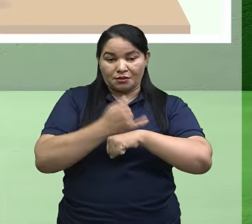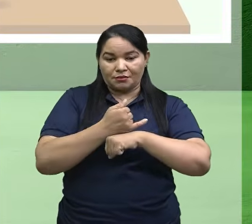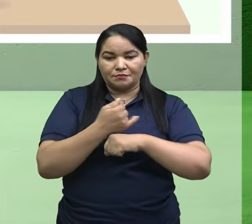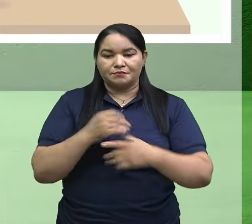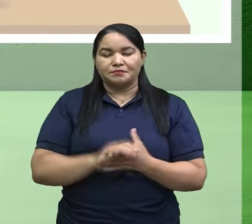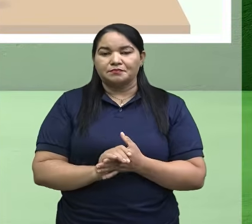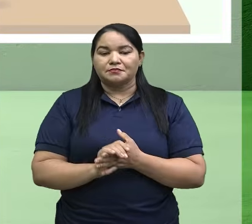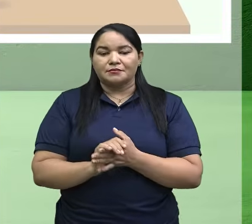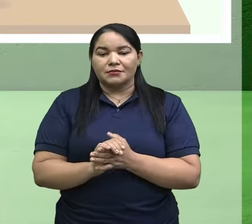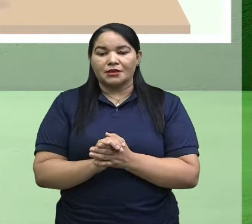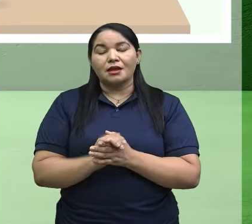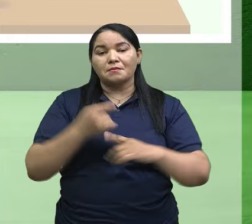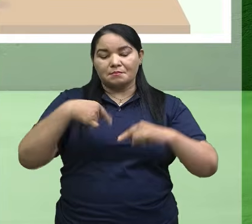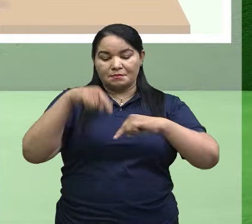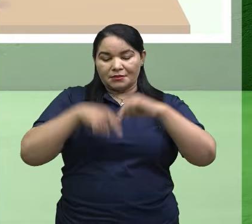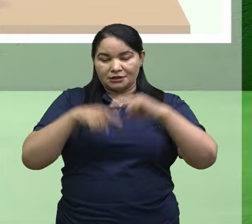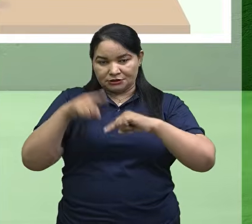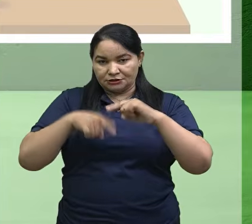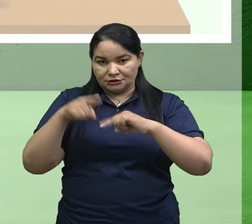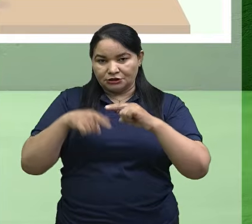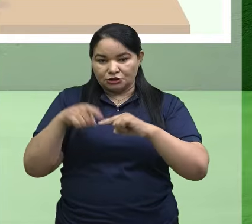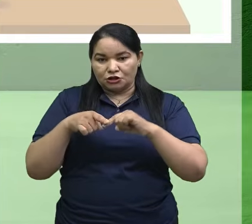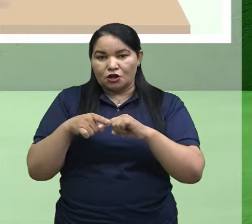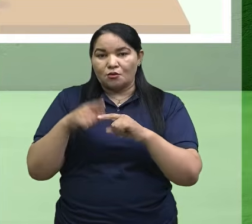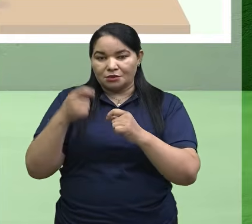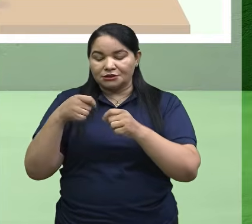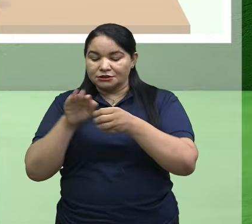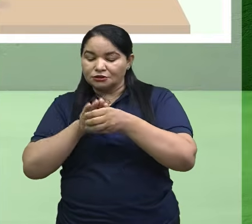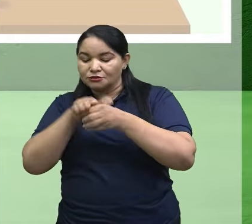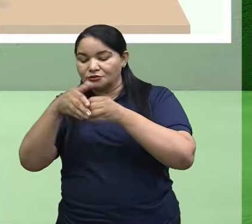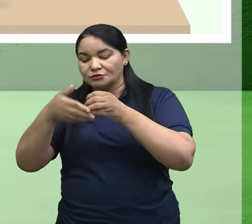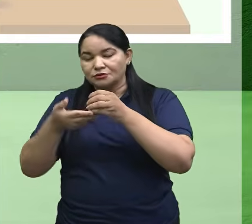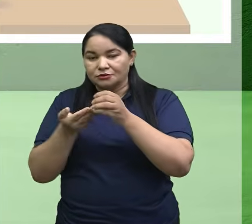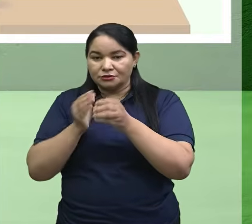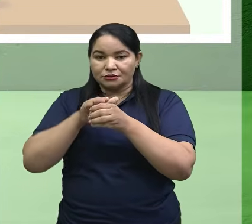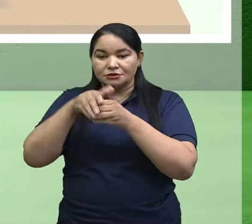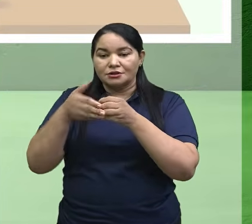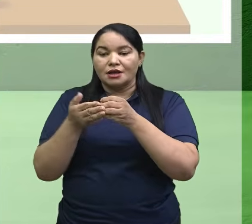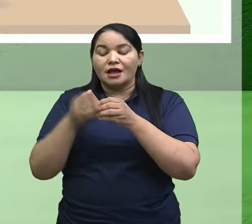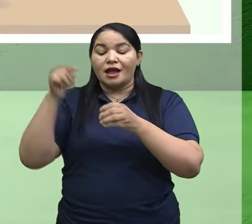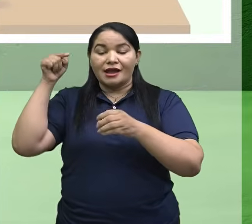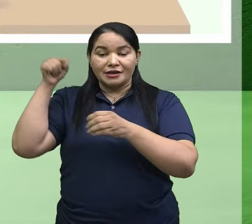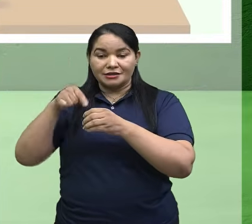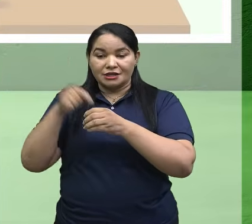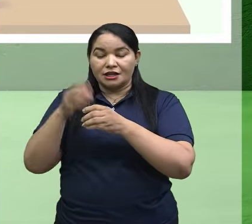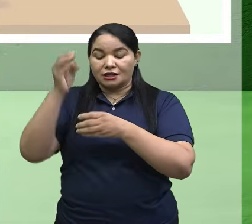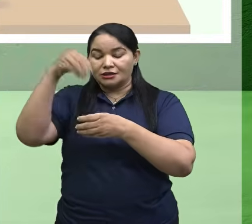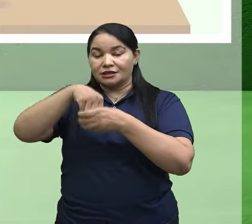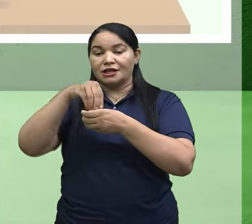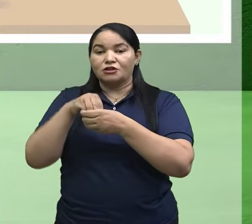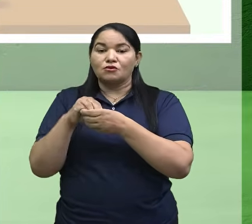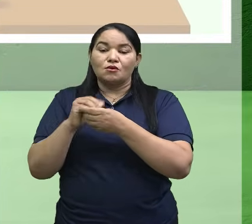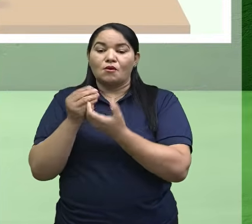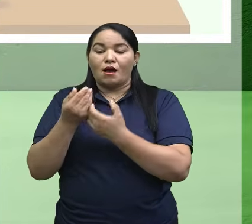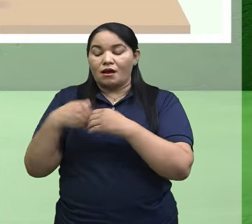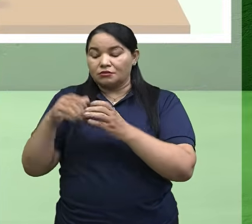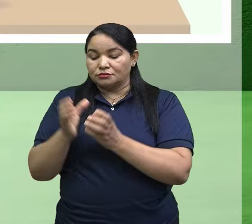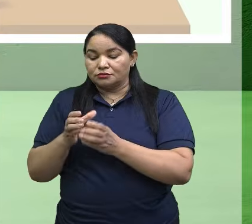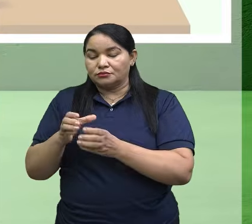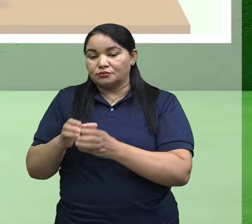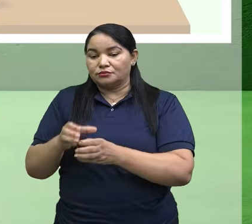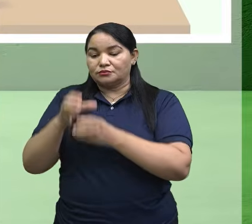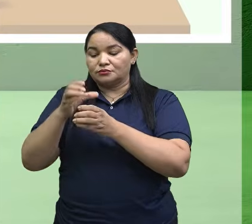peça que desejamos revestir precisa ser condutora e ficar no eletrodo negativo, que é chamado de